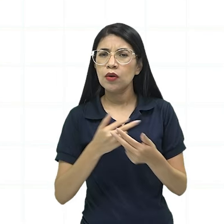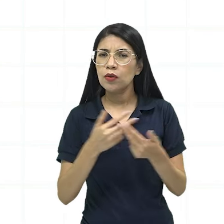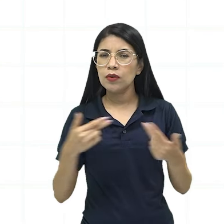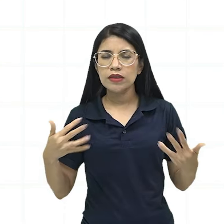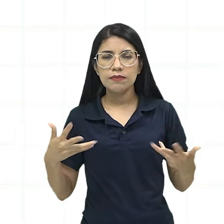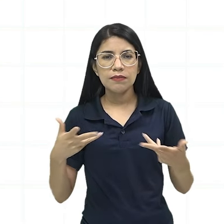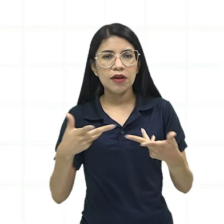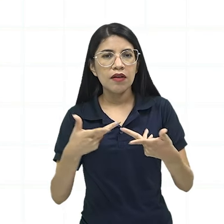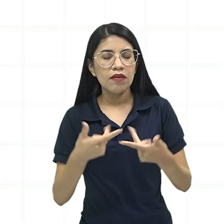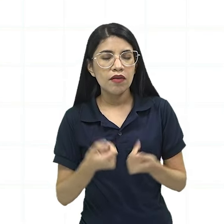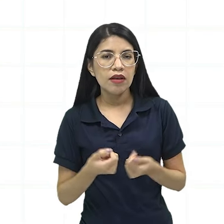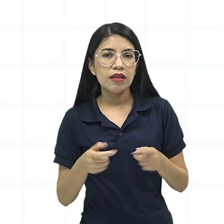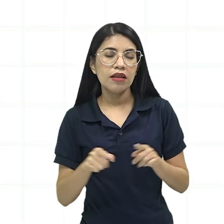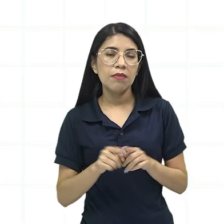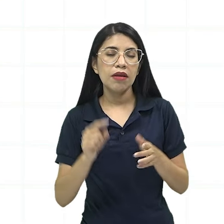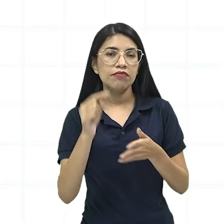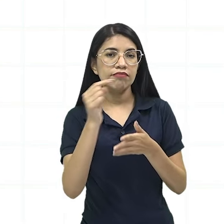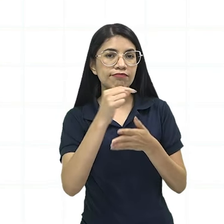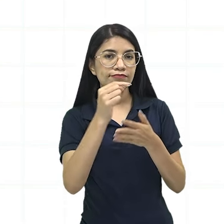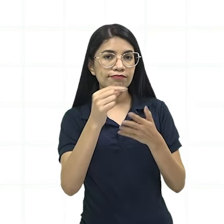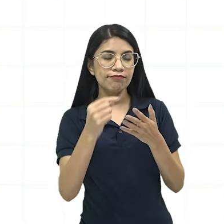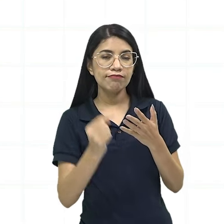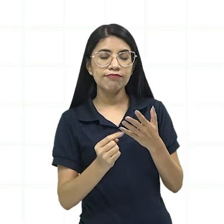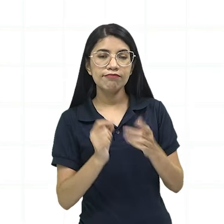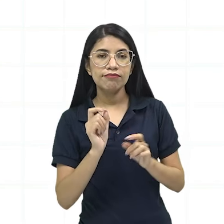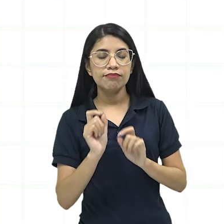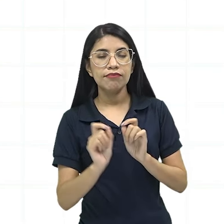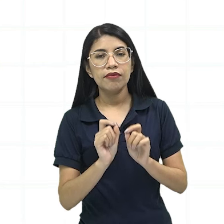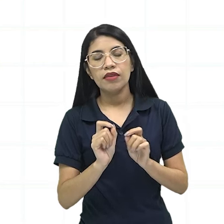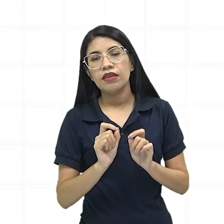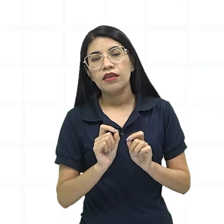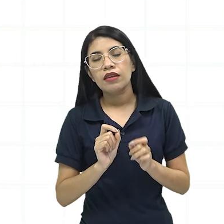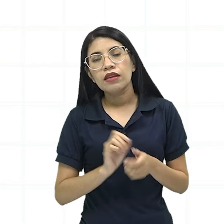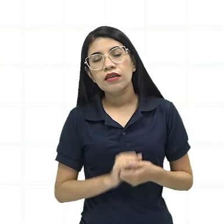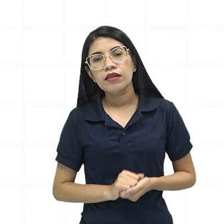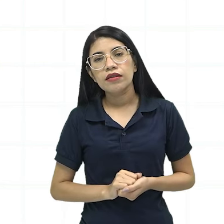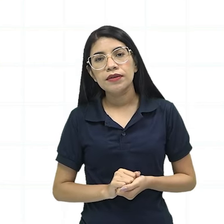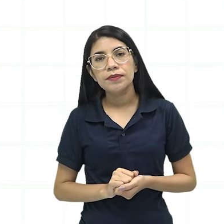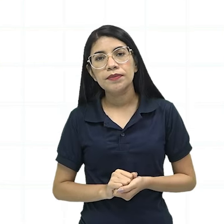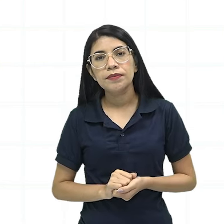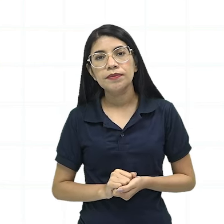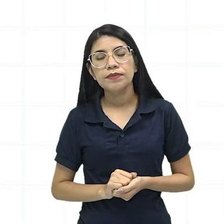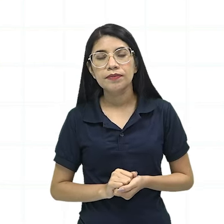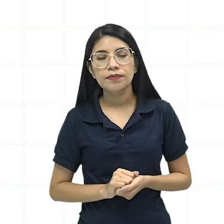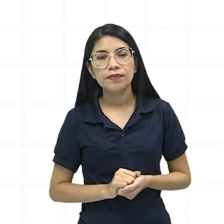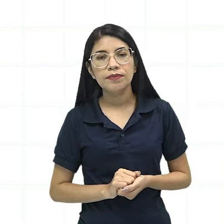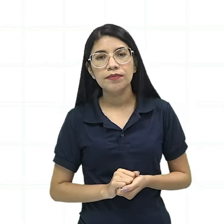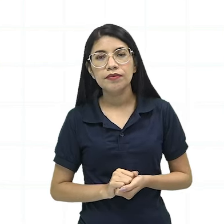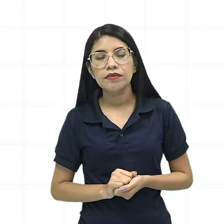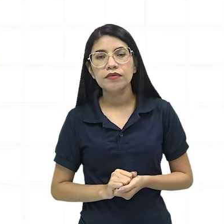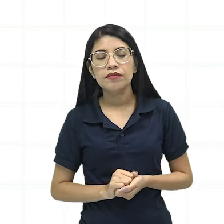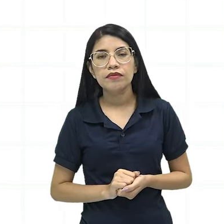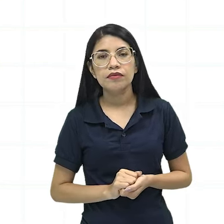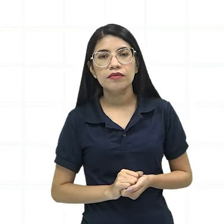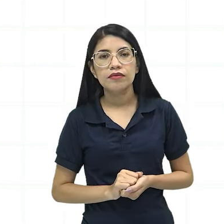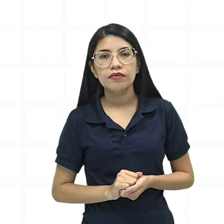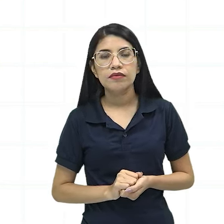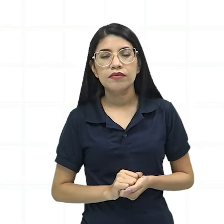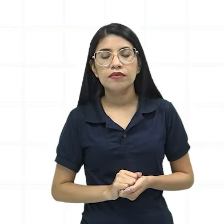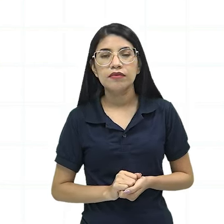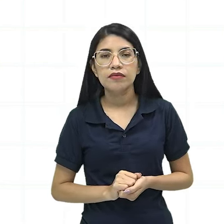maravilhoso, lembra? Aquele elemento, né? Elementos de natureza